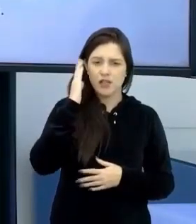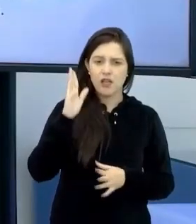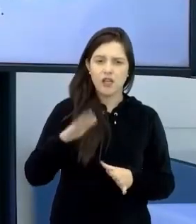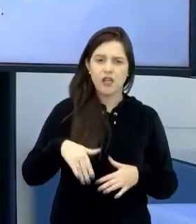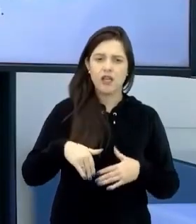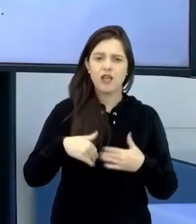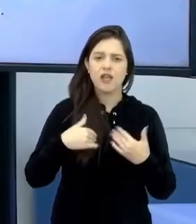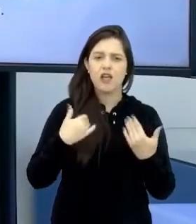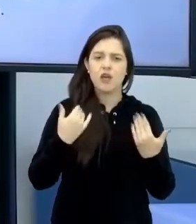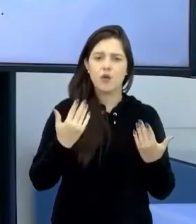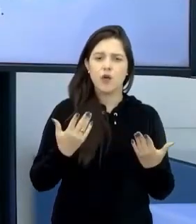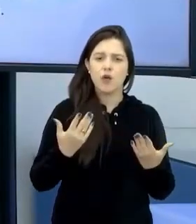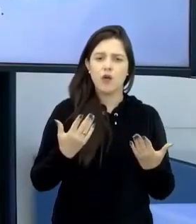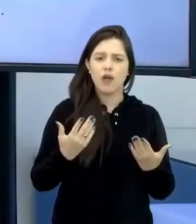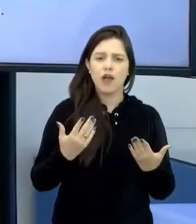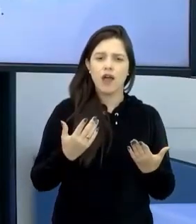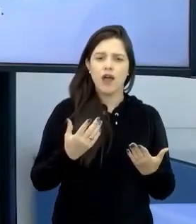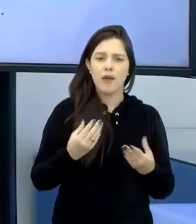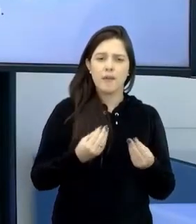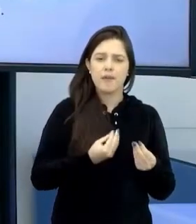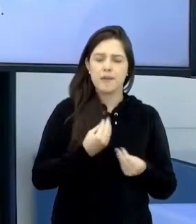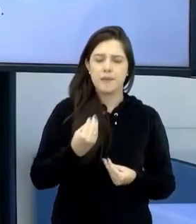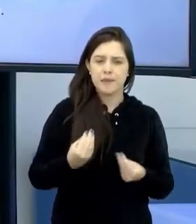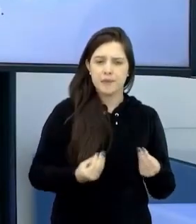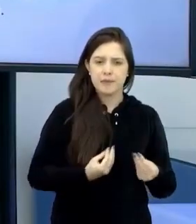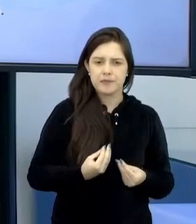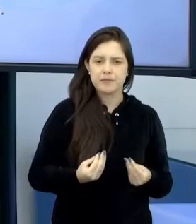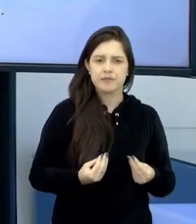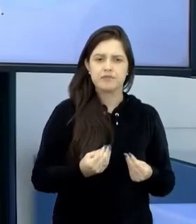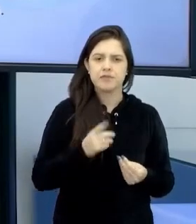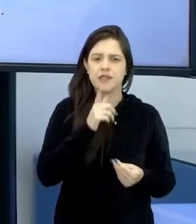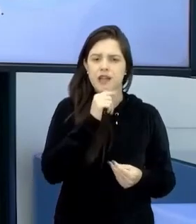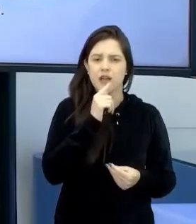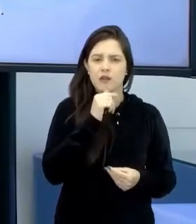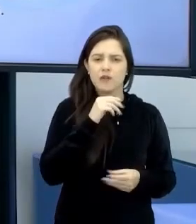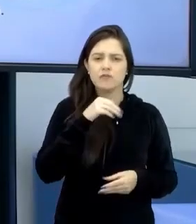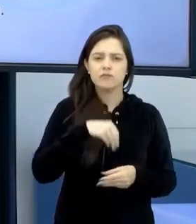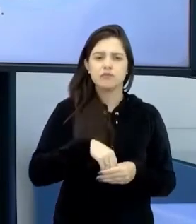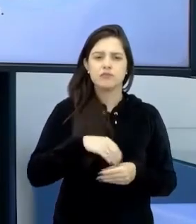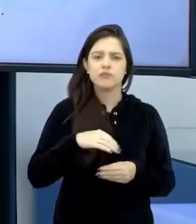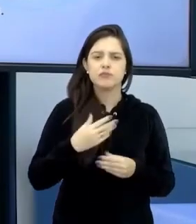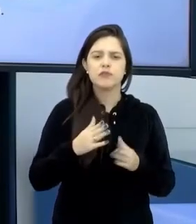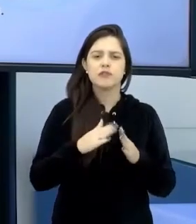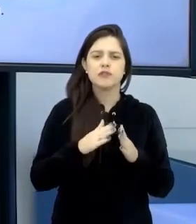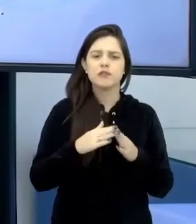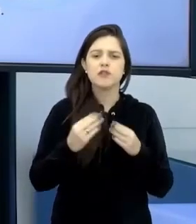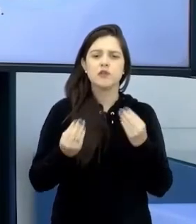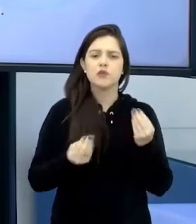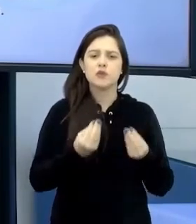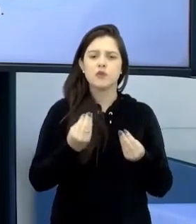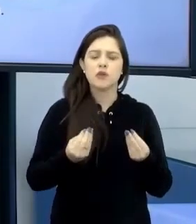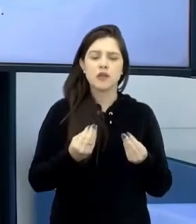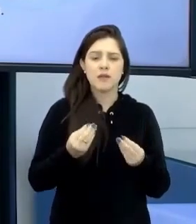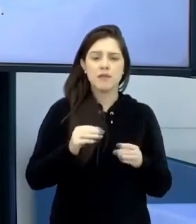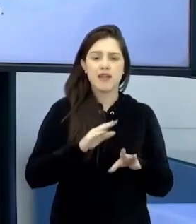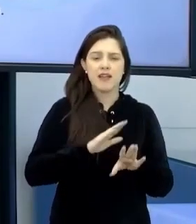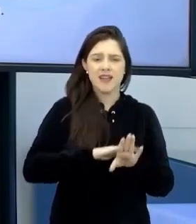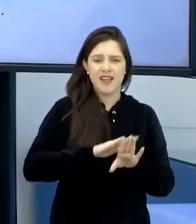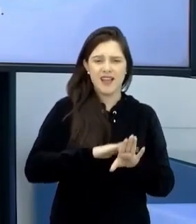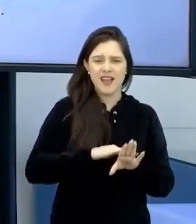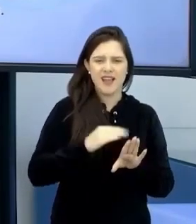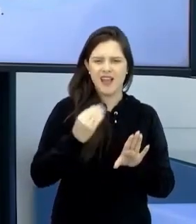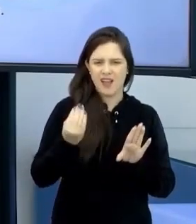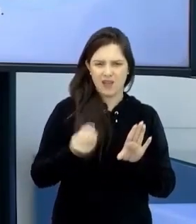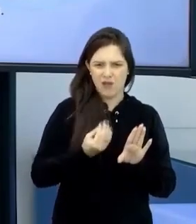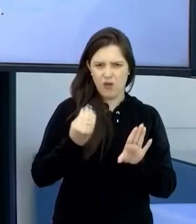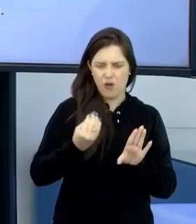a procedência dessa água que nós estamos utilizando. Até mesmo porque a água, como solvente universal, ela solubiliza